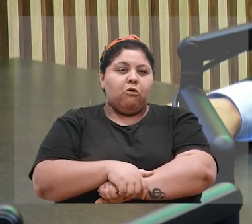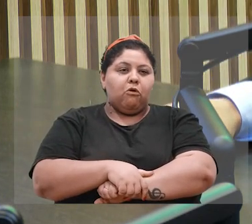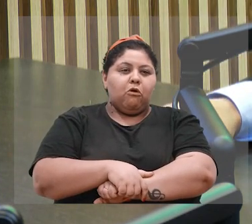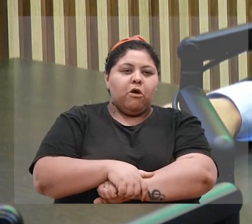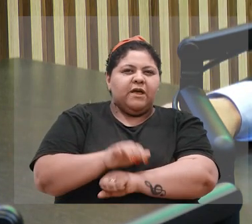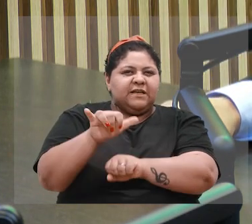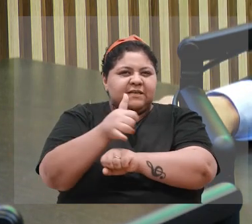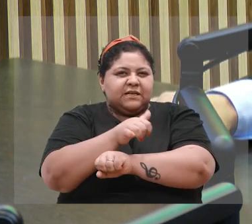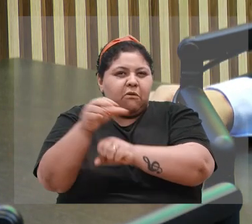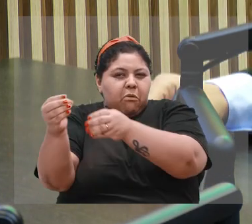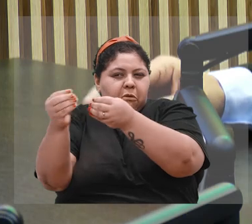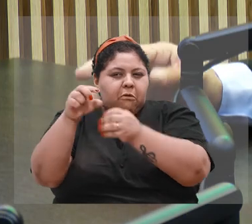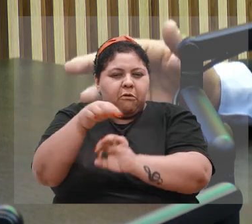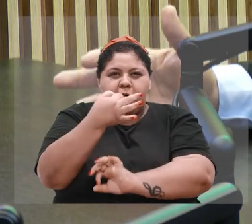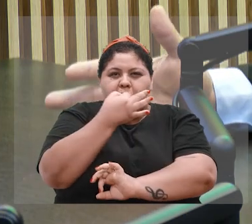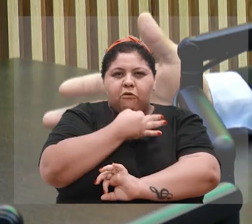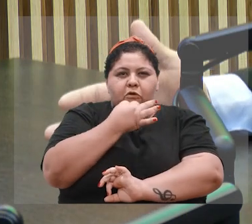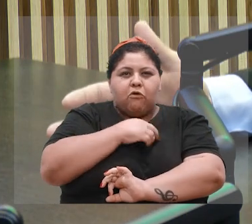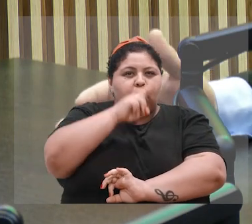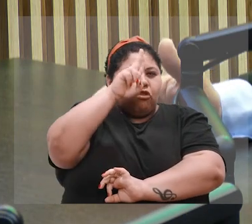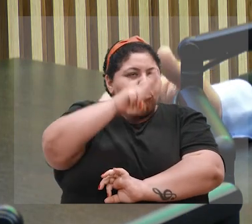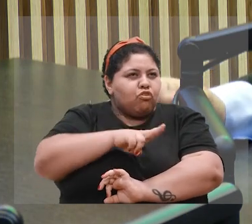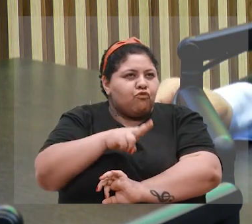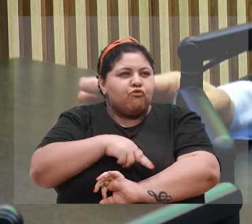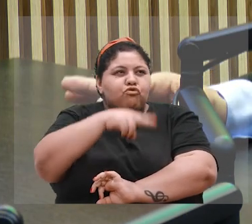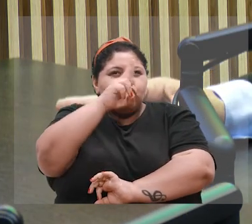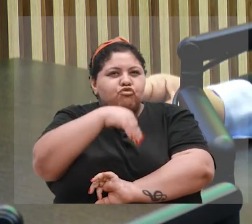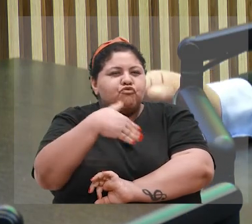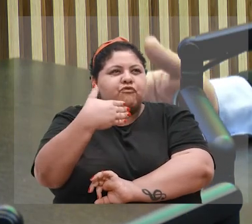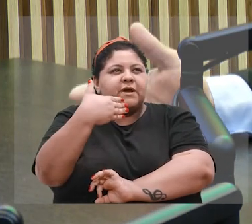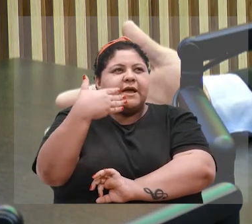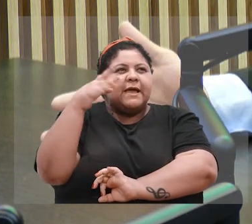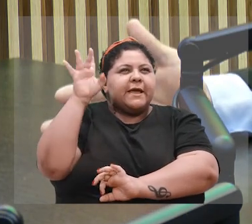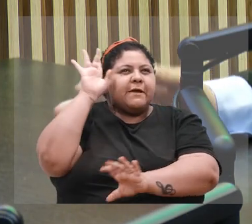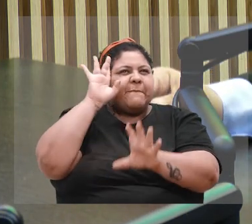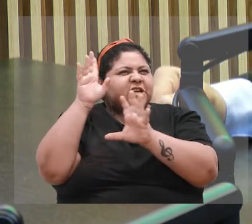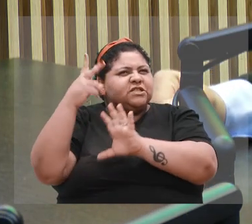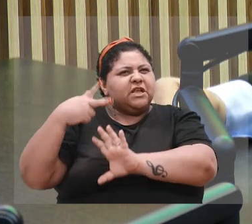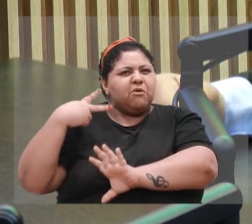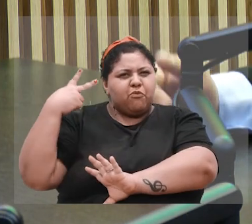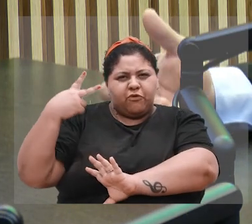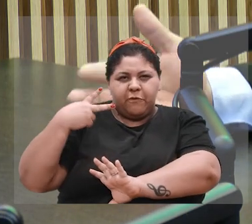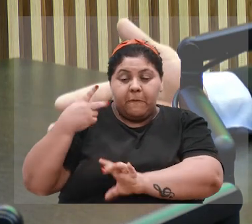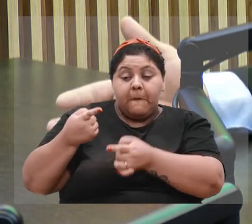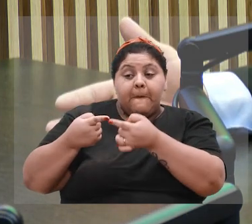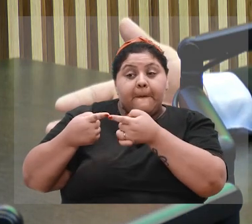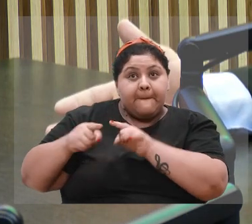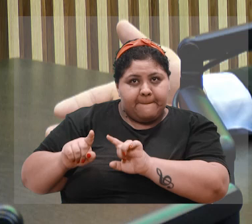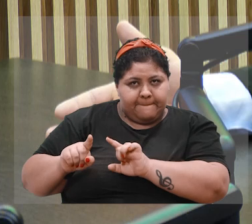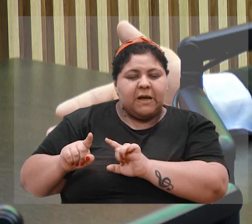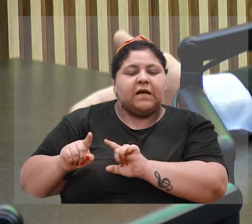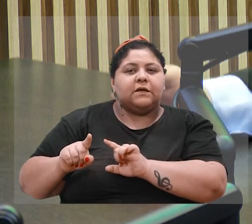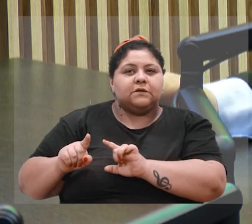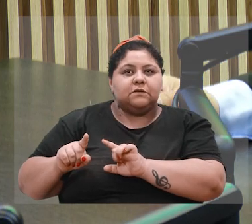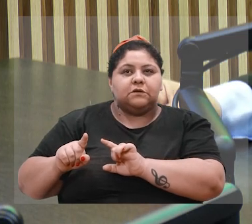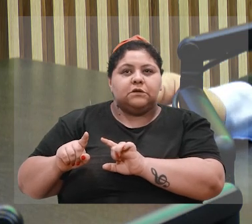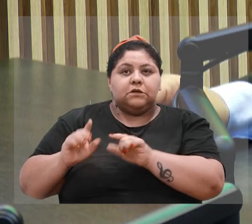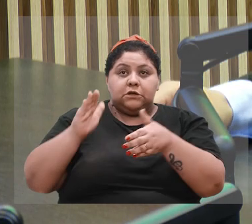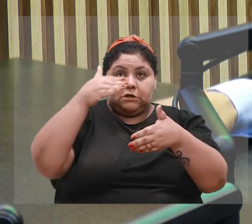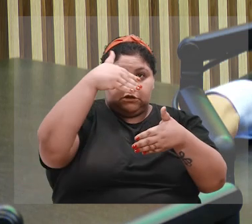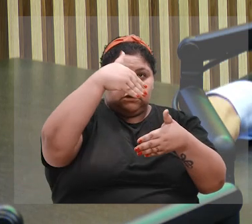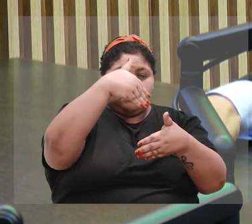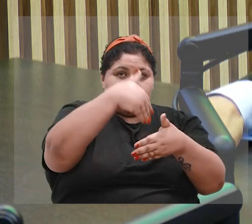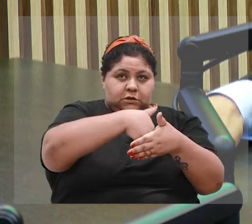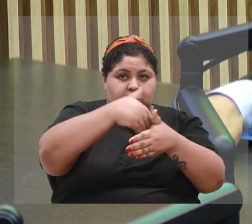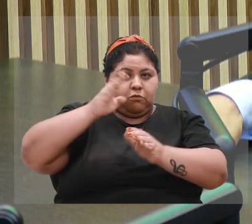do Sul. Nunca almejava ser político naquela época, eu era muito jovem. No entanto, com o advento da eleição